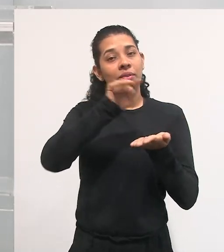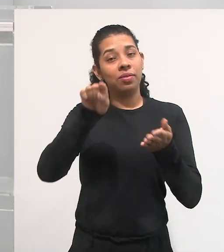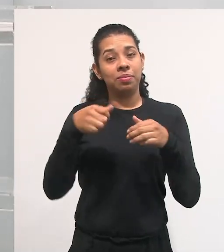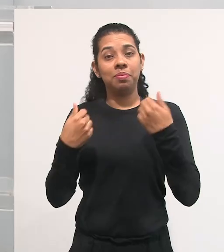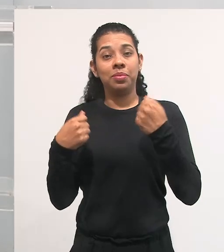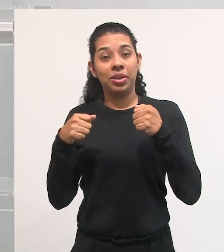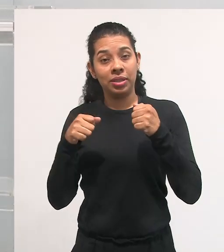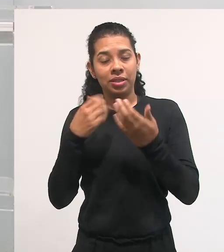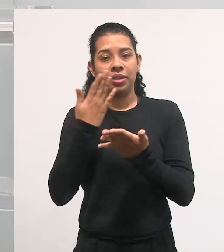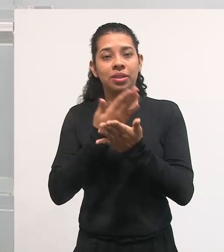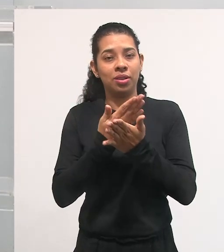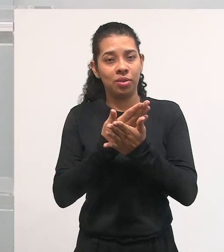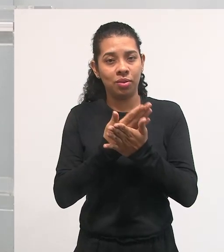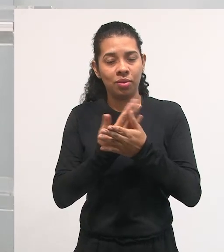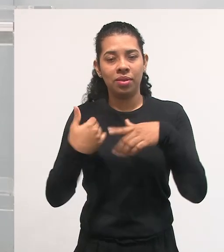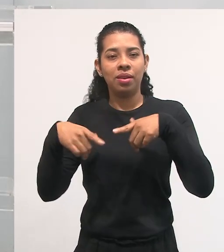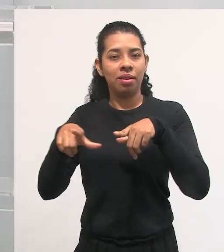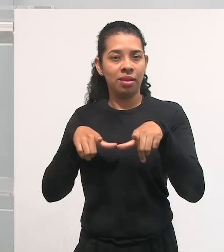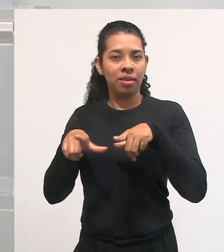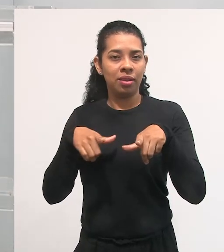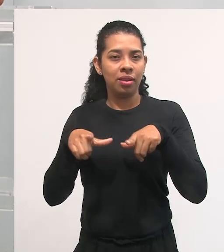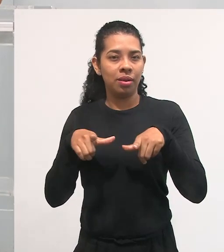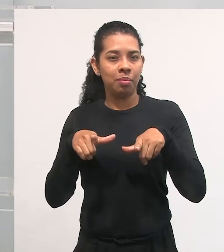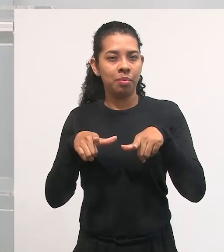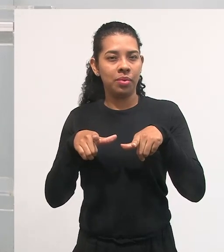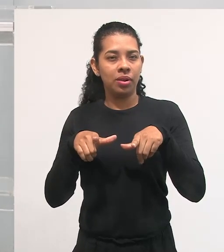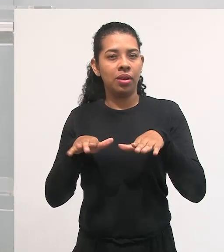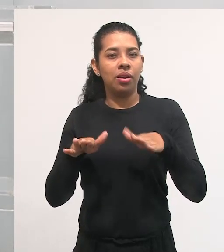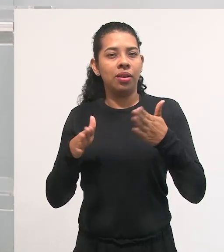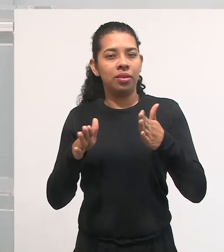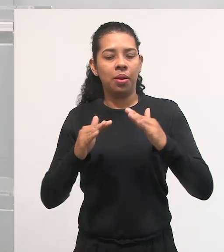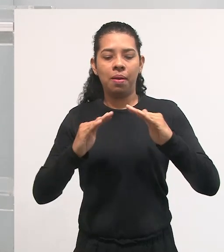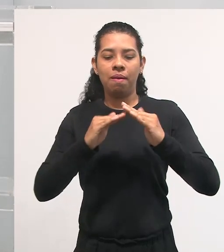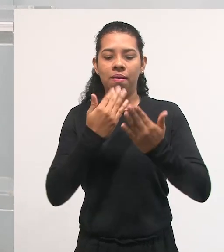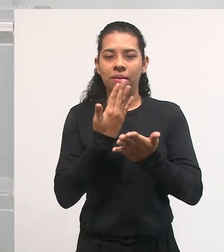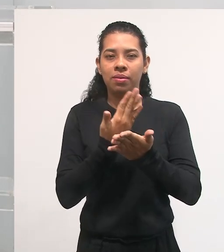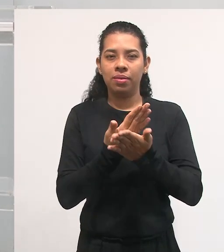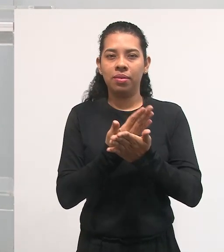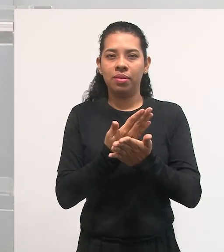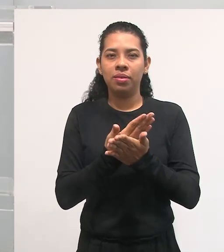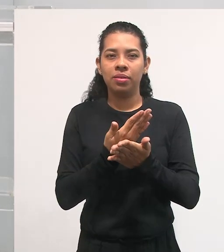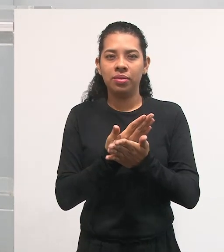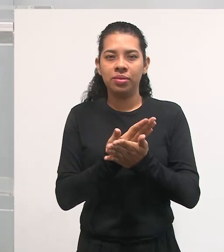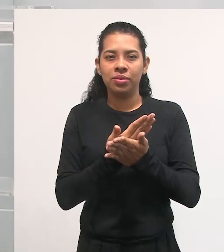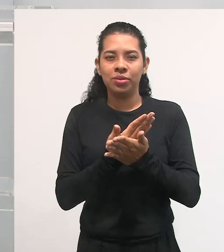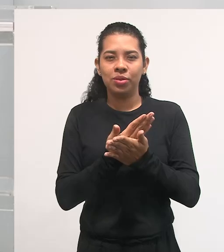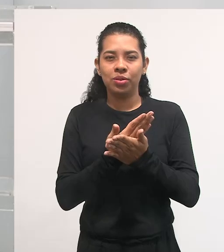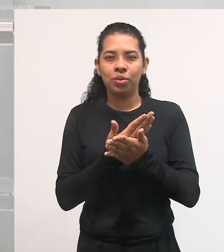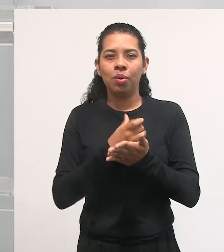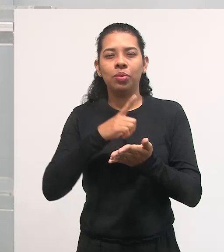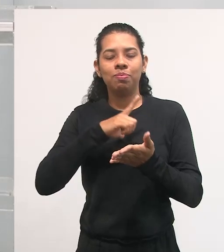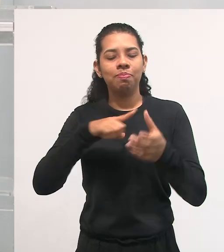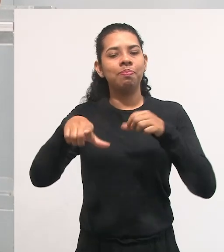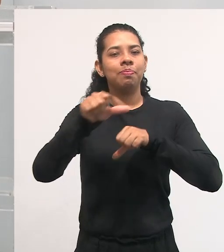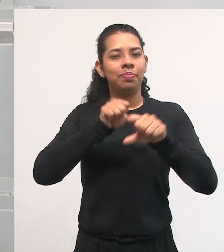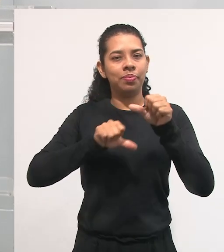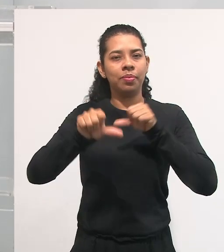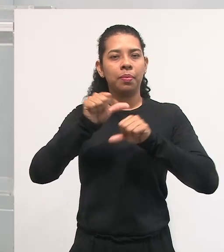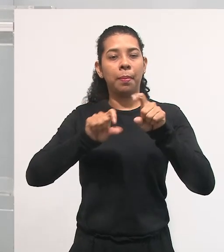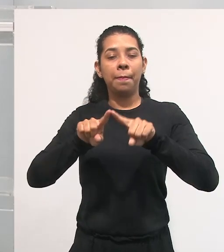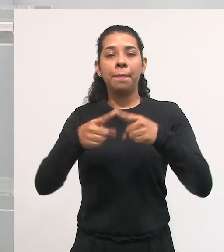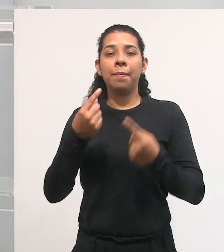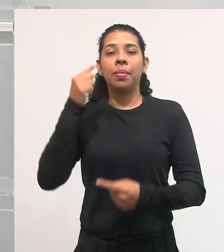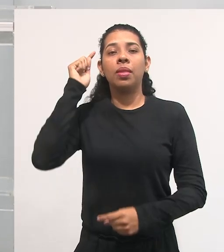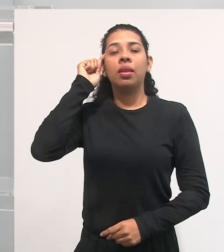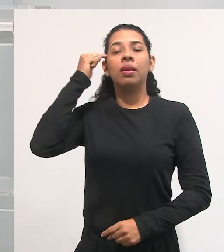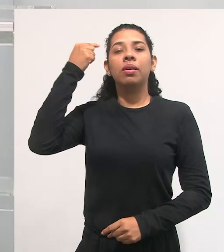a atividade e conteúdo que você tem que trabalhar então geralmente ainda o que está imbricado nas nossas escolas por mais